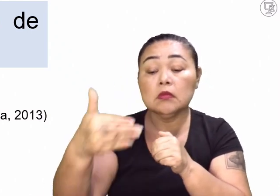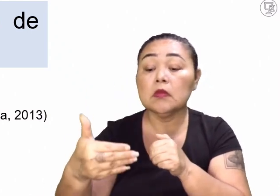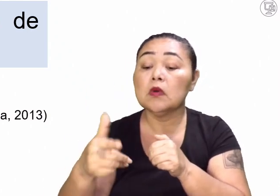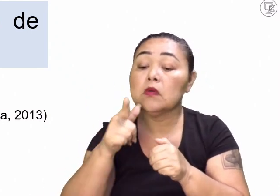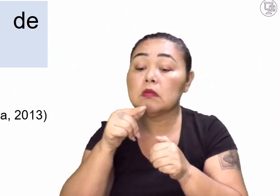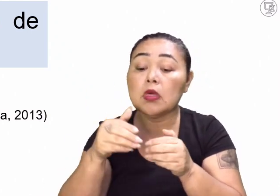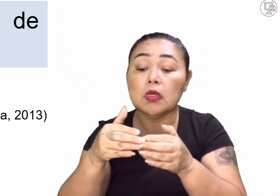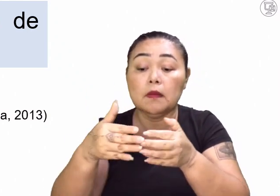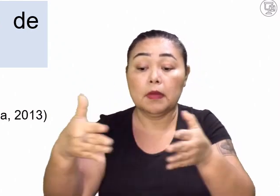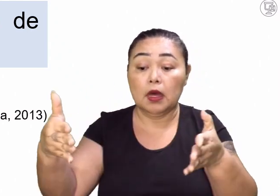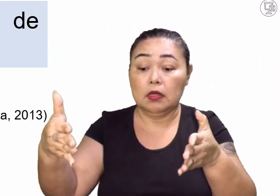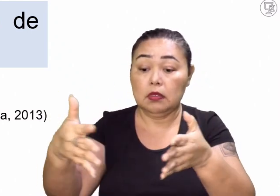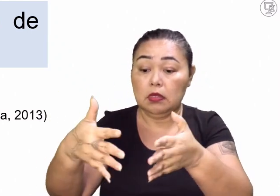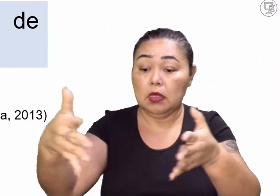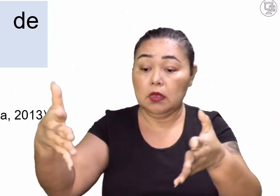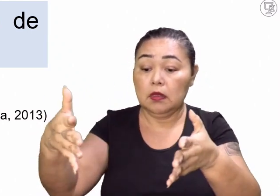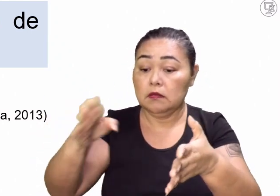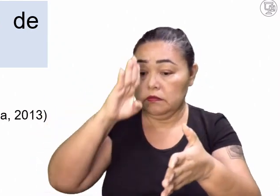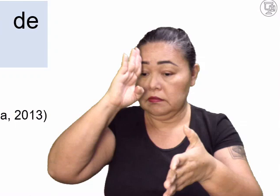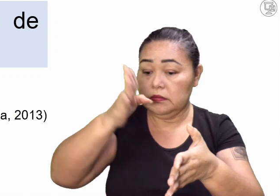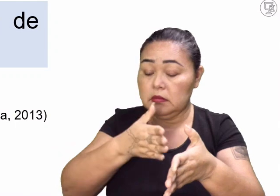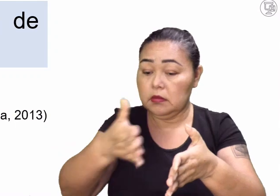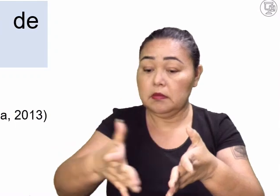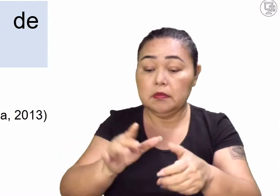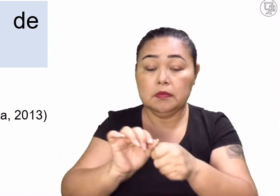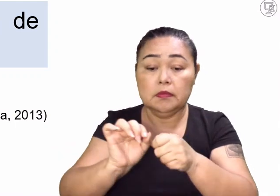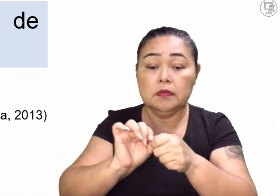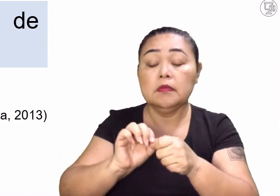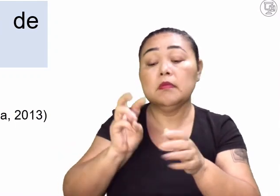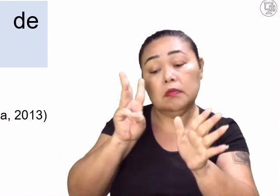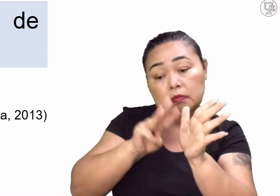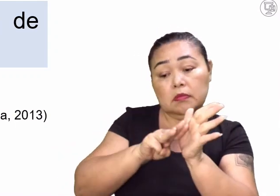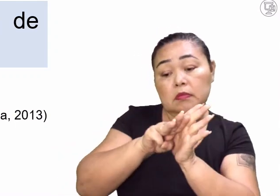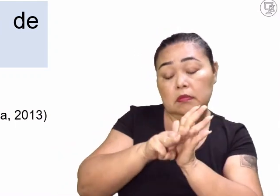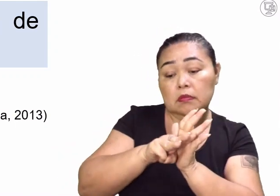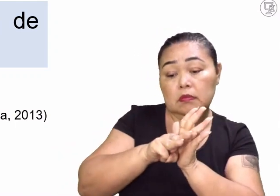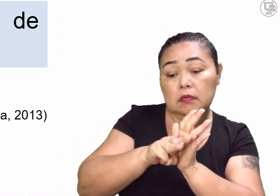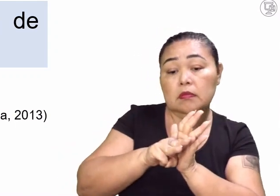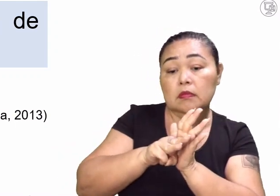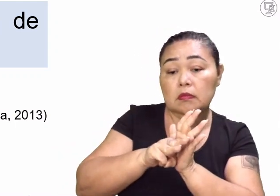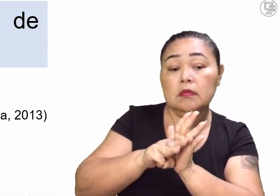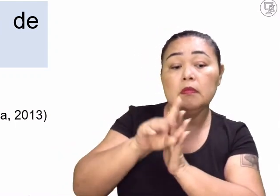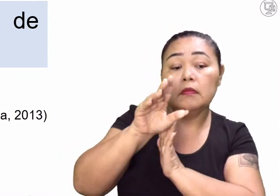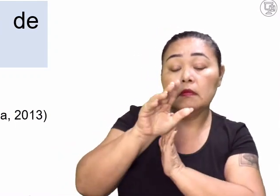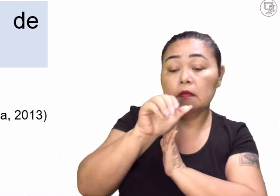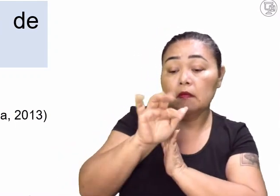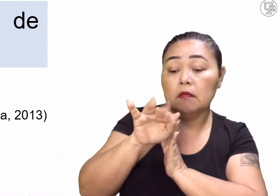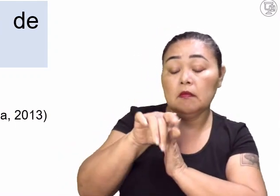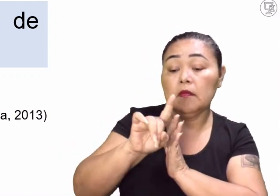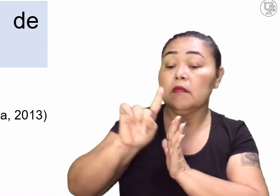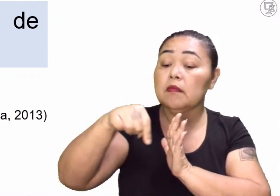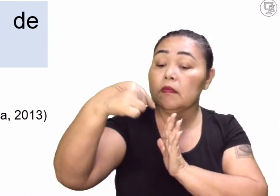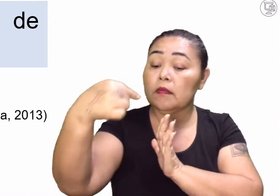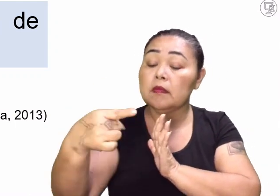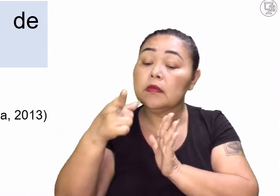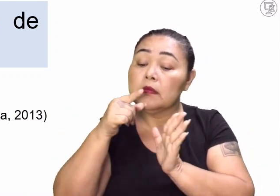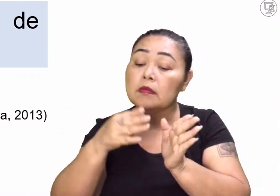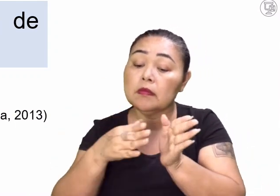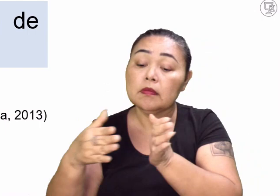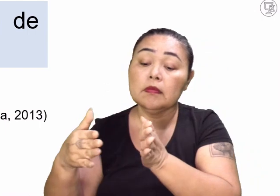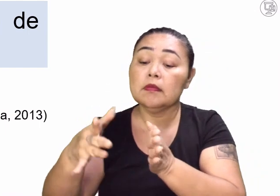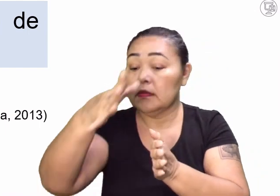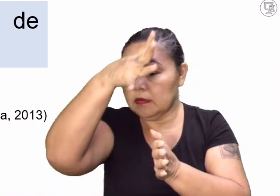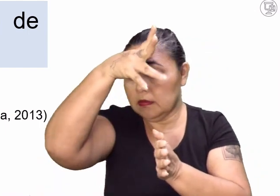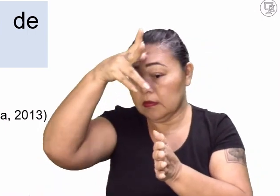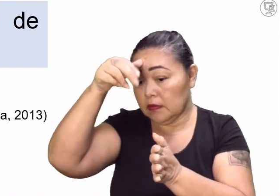em rios principais. Por exemplo, o Madeira é um afluente do rio Amazonas. Então, meu